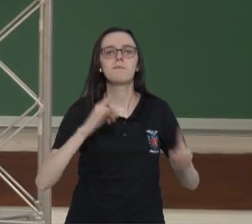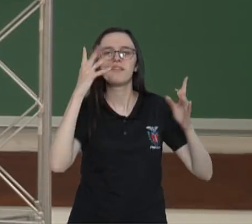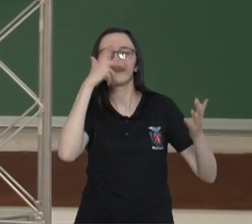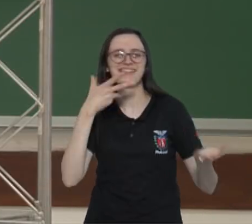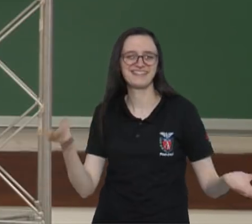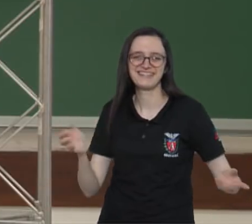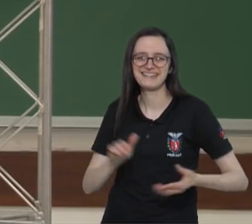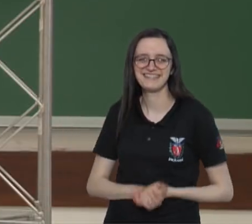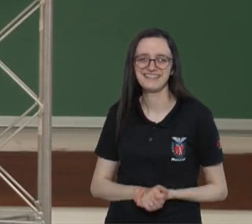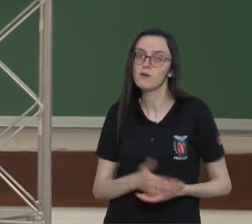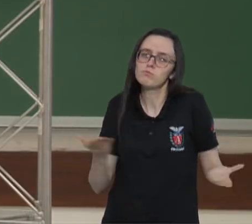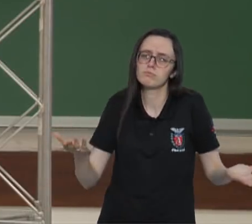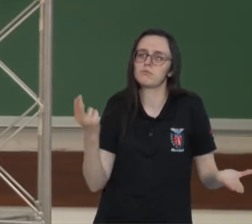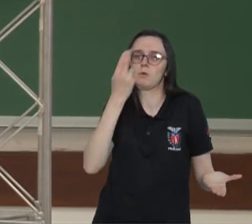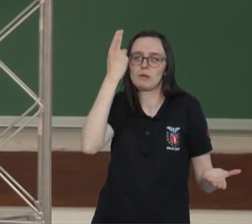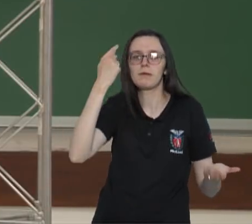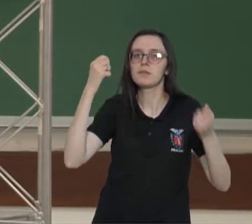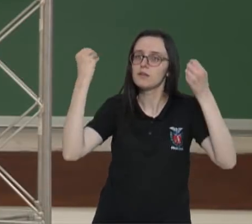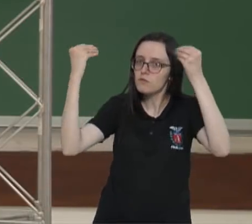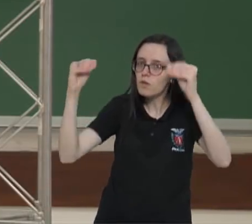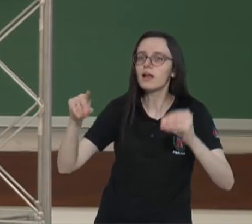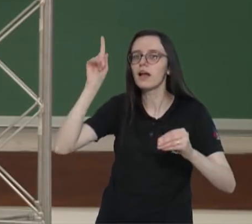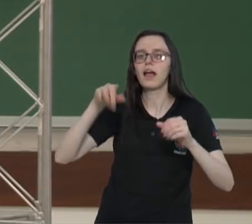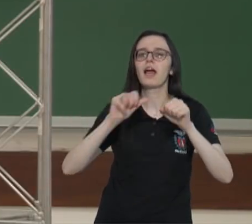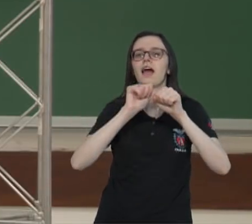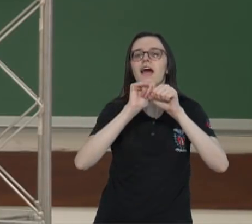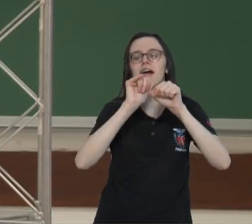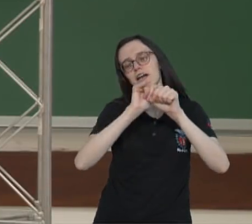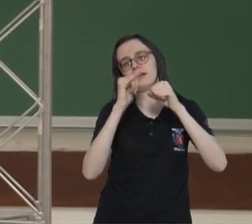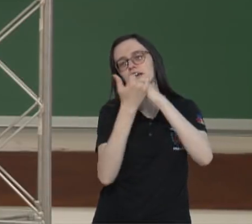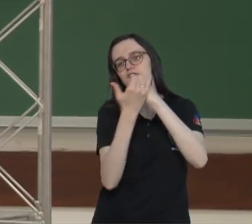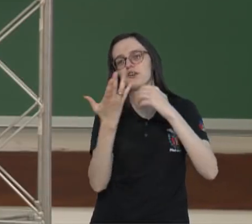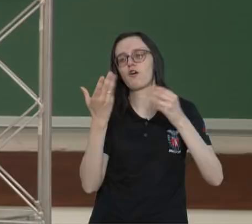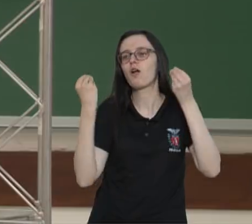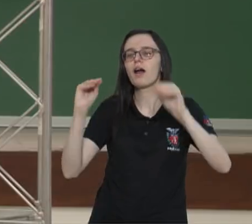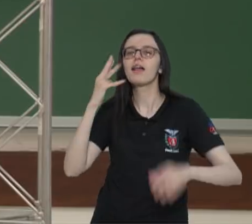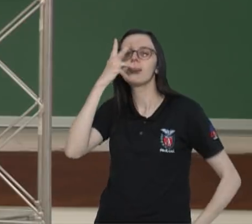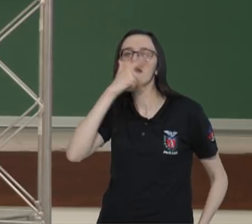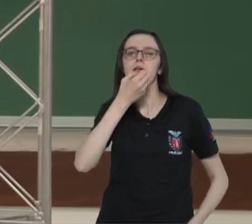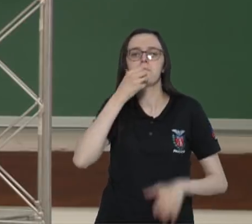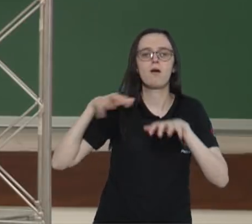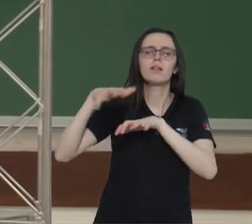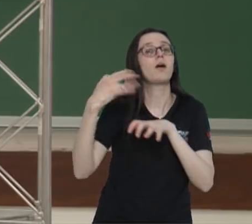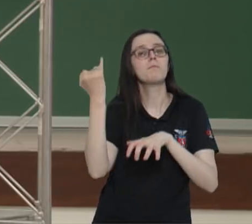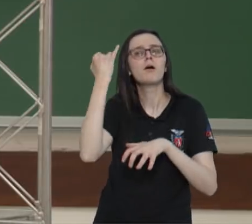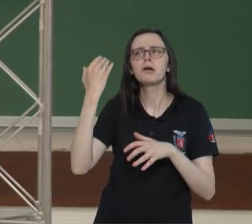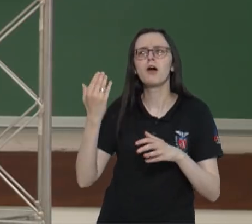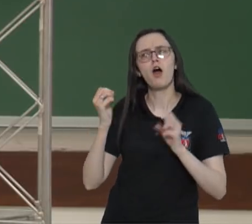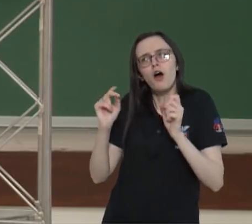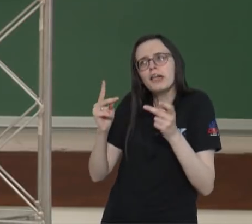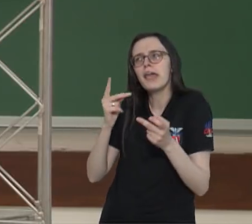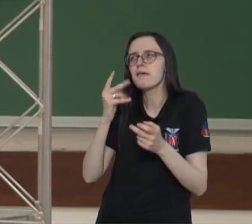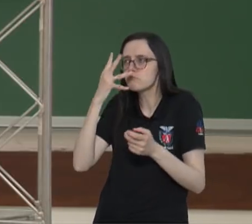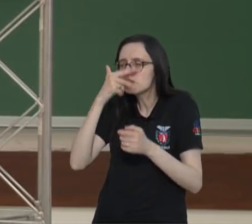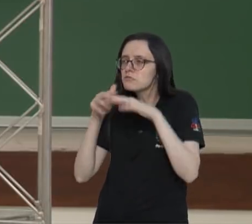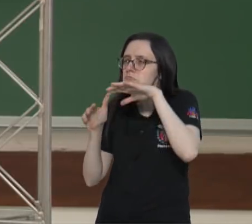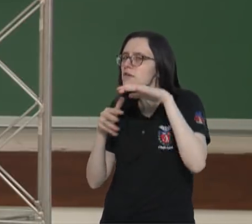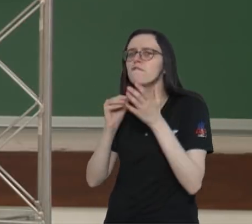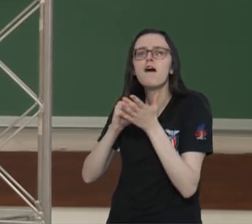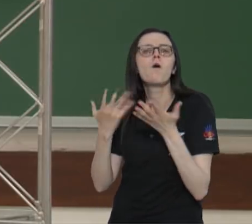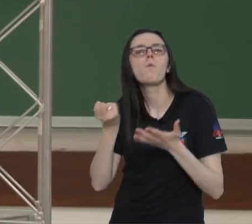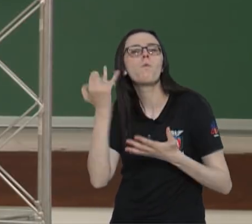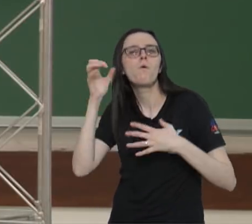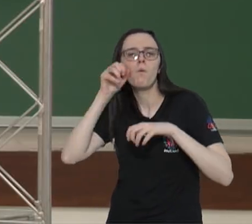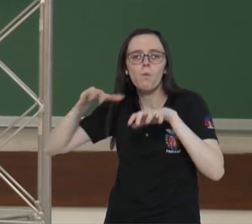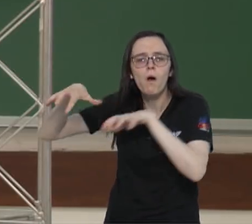lindo, né? Não adianta só colocar o adjetivo. O apartamento é lindo, bem localizado, mas você não sabe o tamanho, não sabe quantos quartos, não sabe onde fica, não adianta.